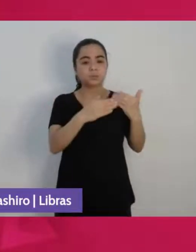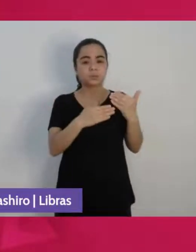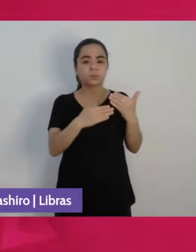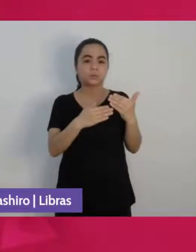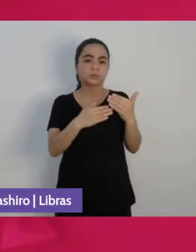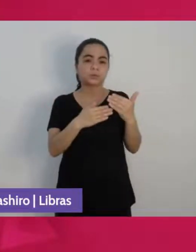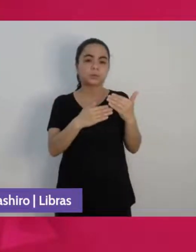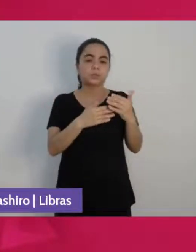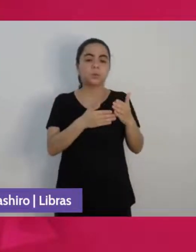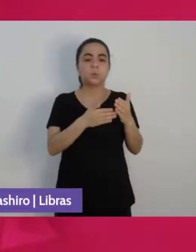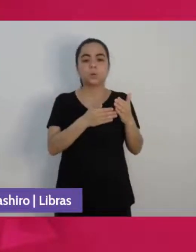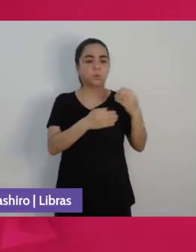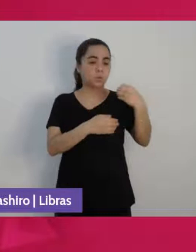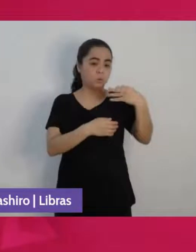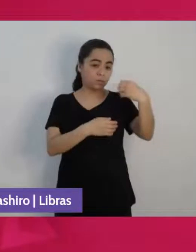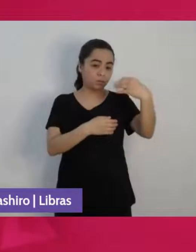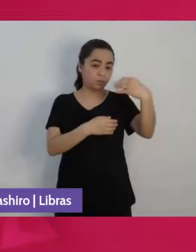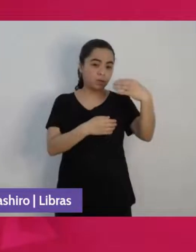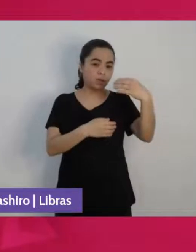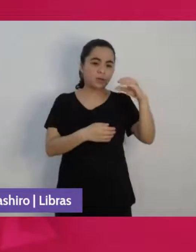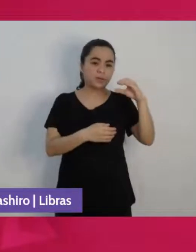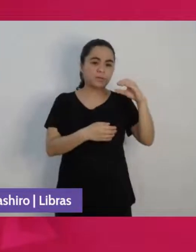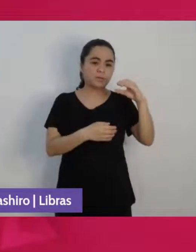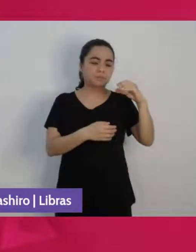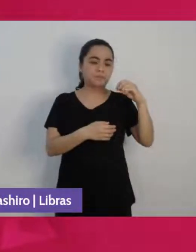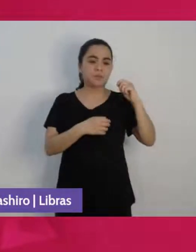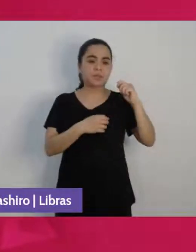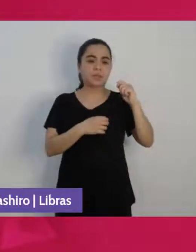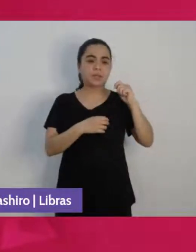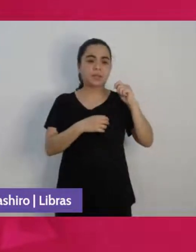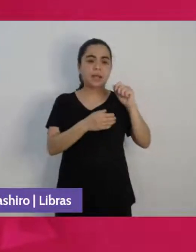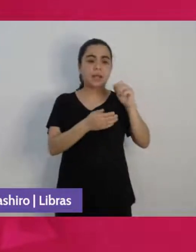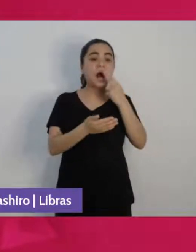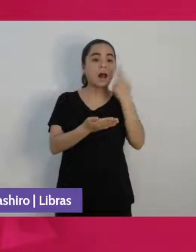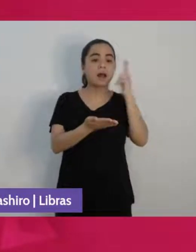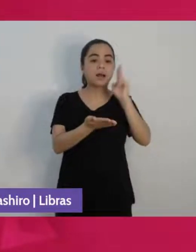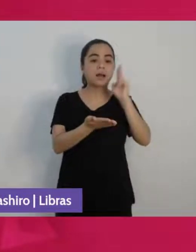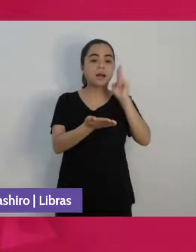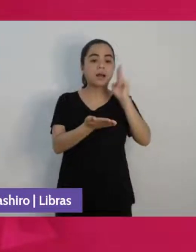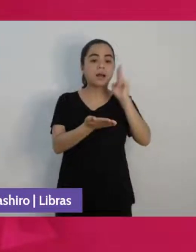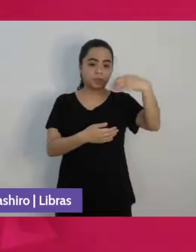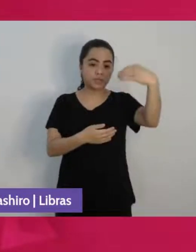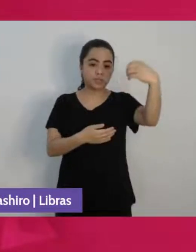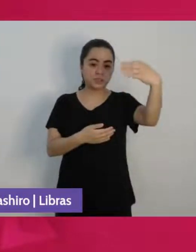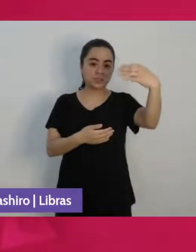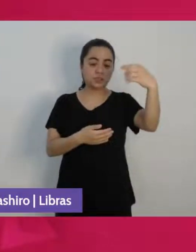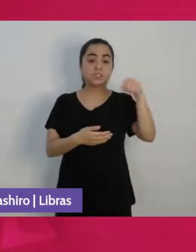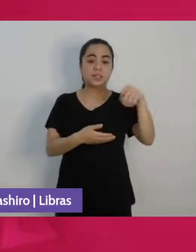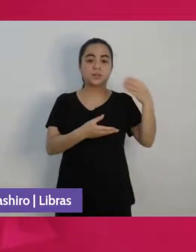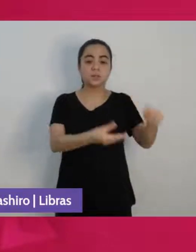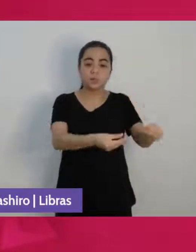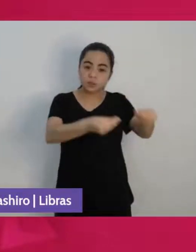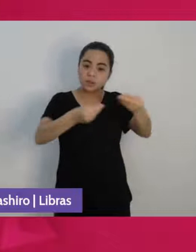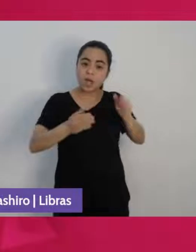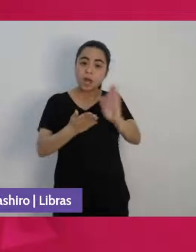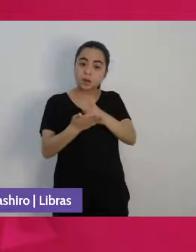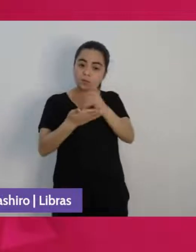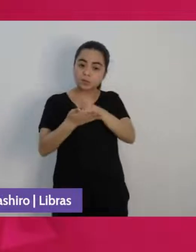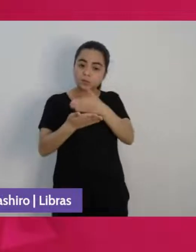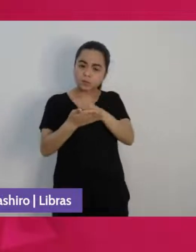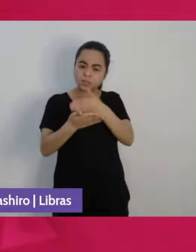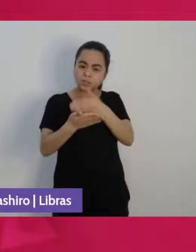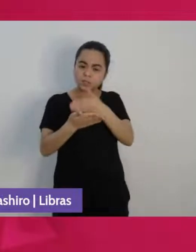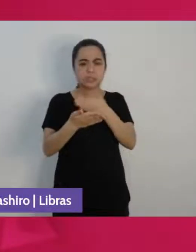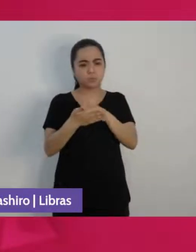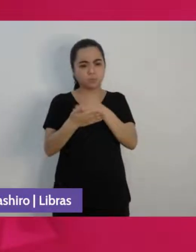viajante, passava um caixeiro viajante uma vez por mês em casa, e ele trazia livro, trazia